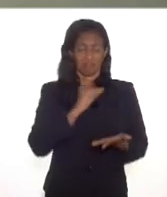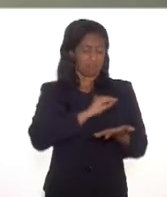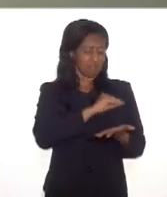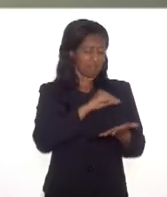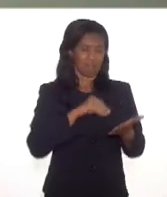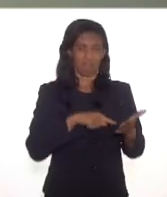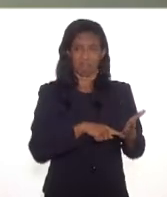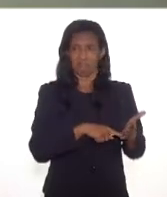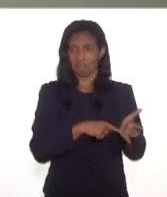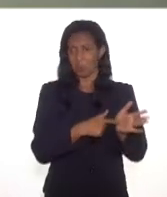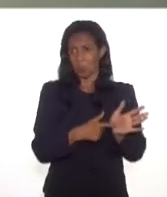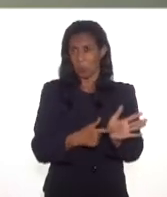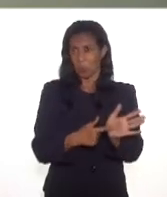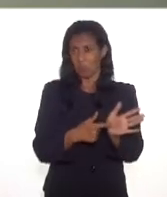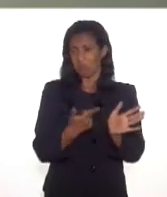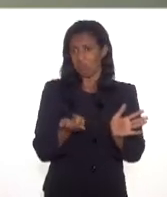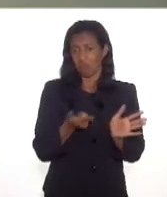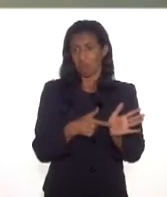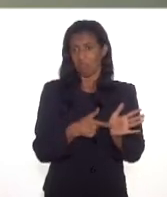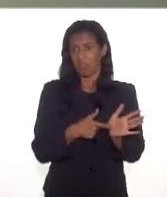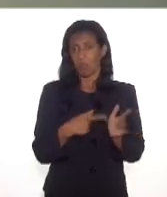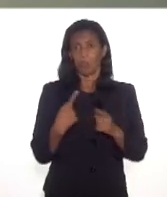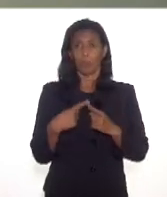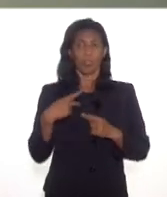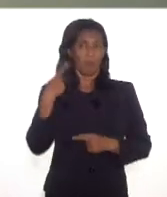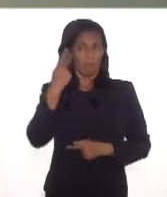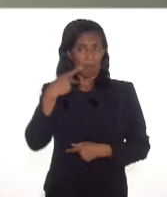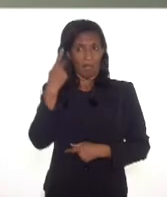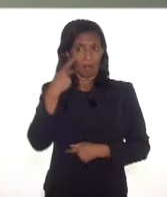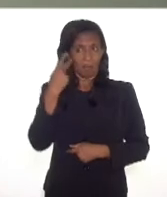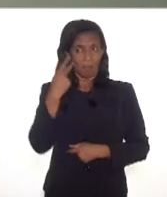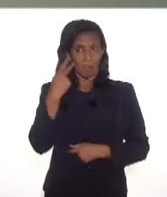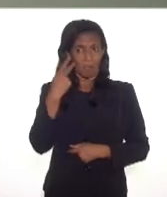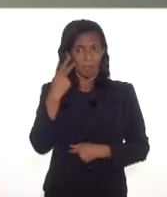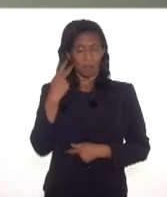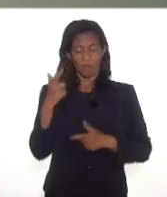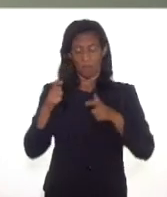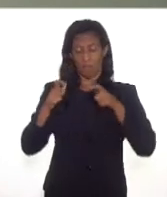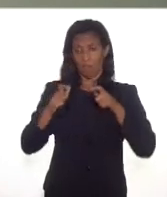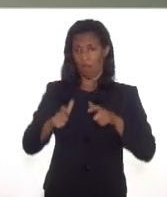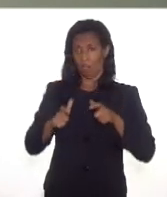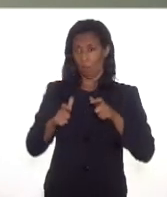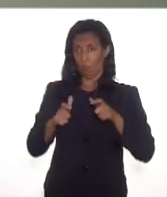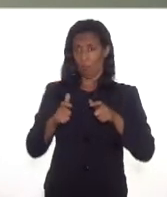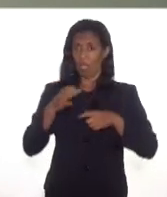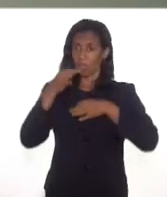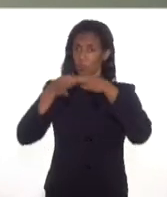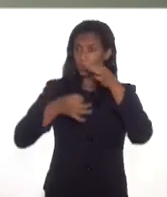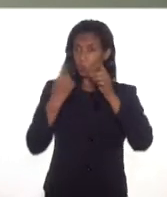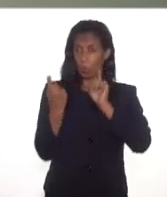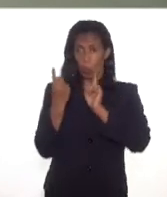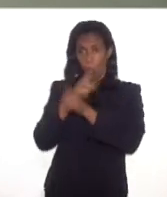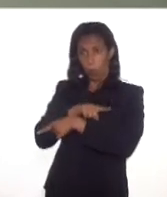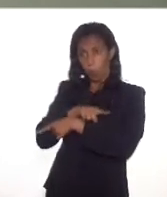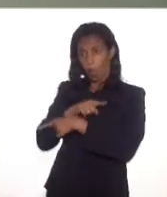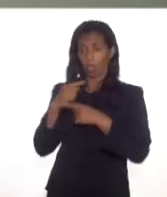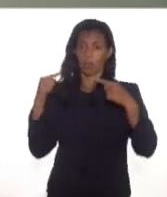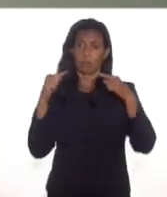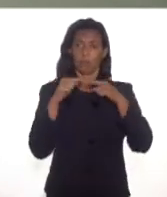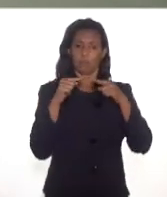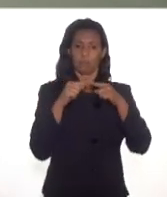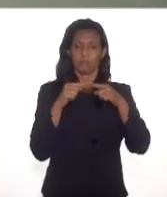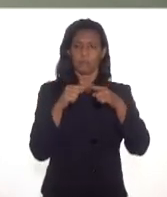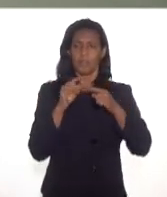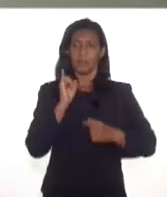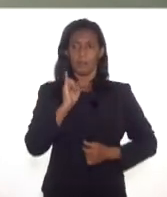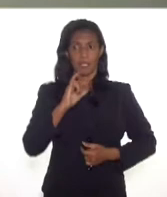sendo citados, porque o parlamento é local de divergências e de convergências. Mas se